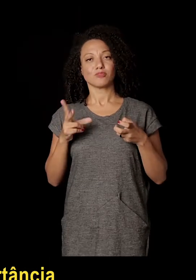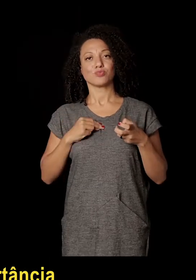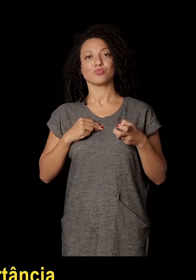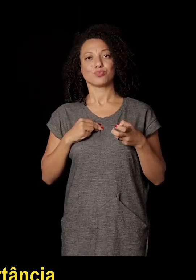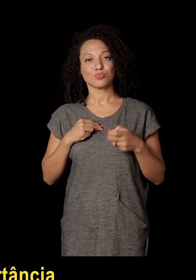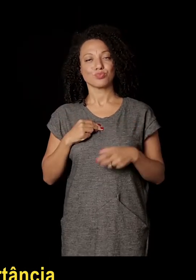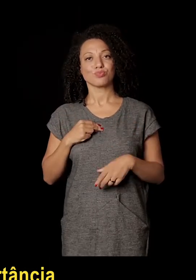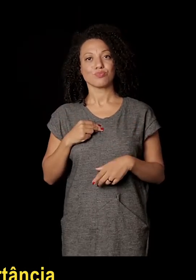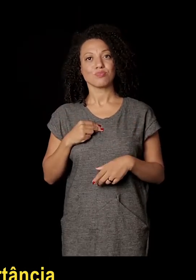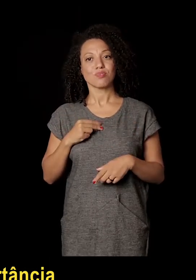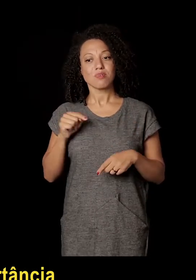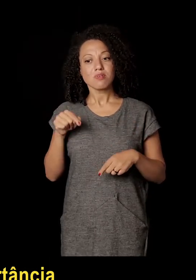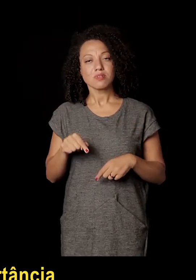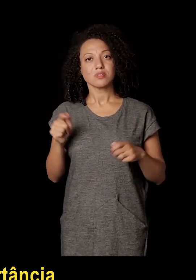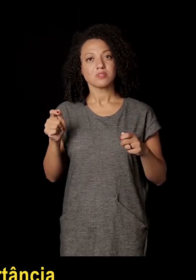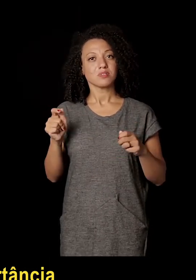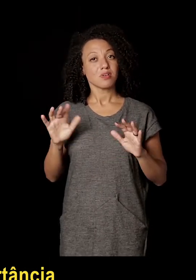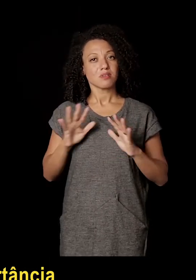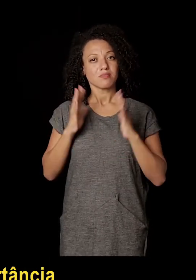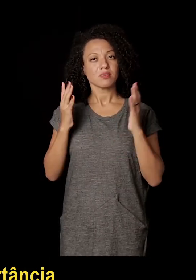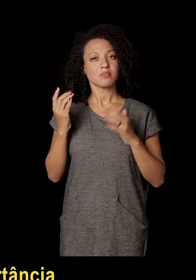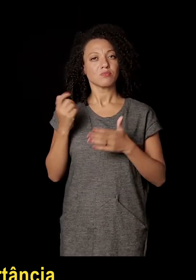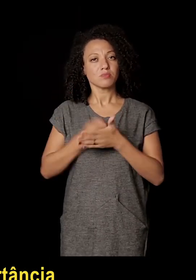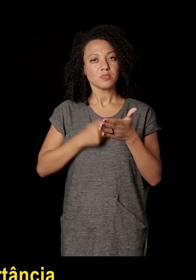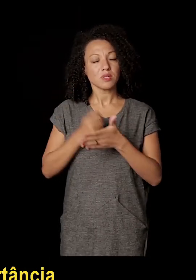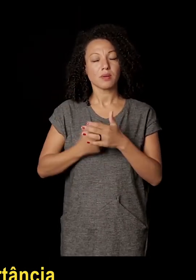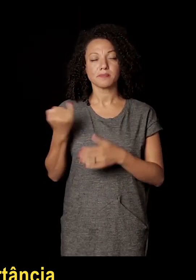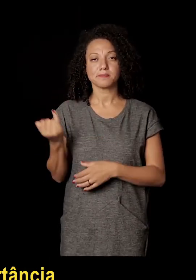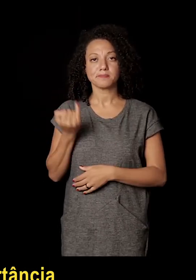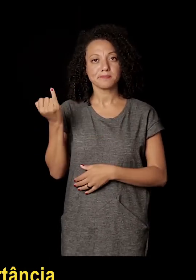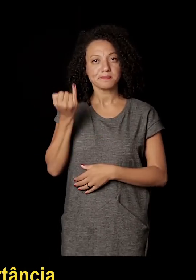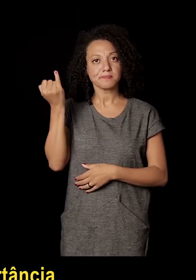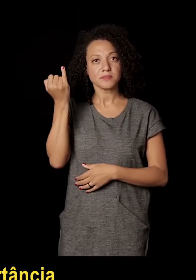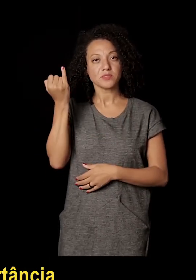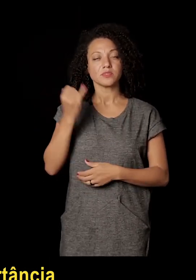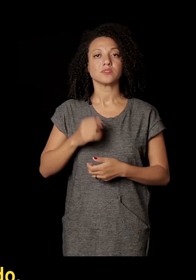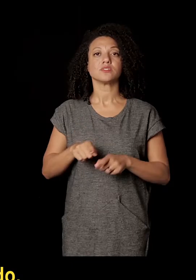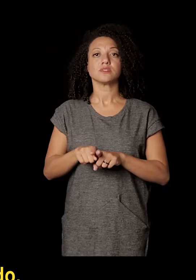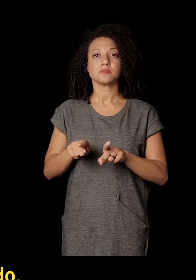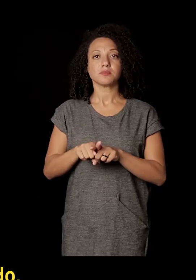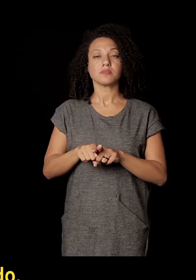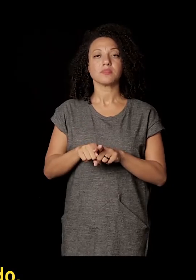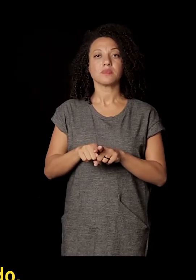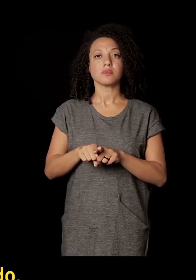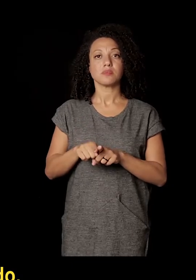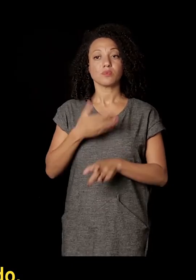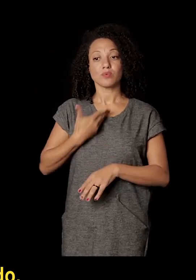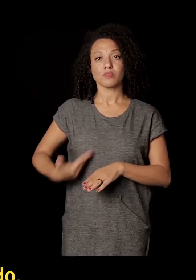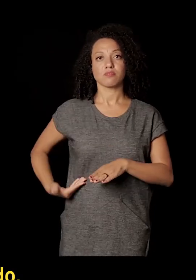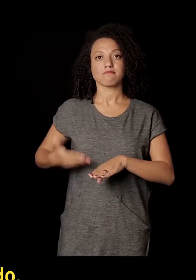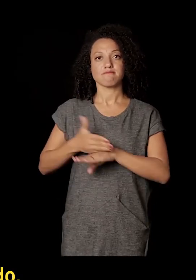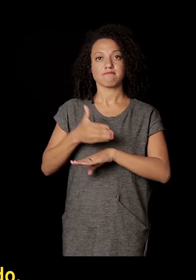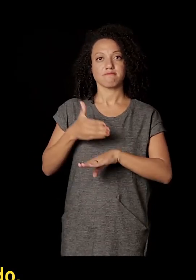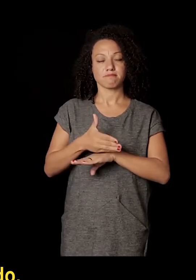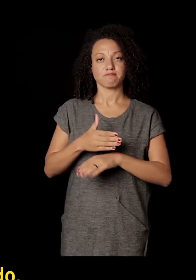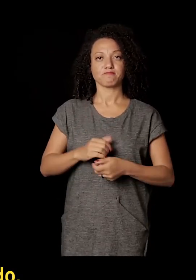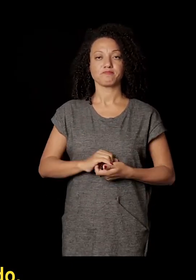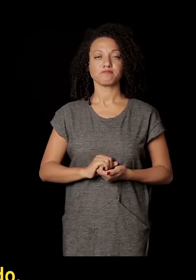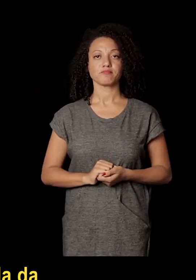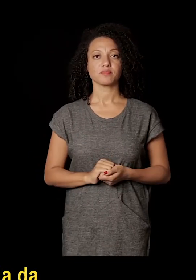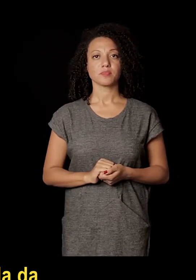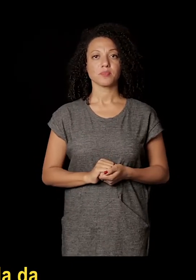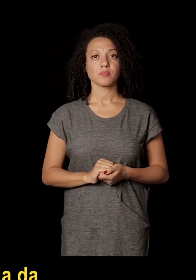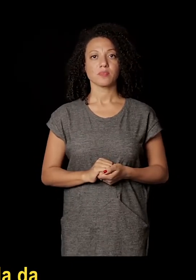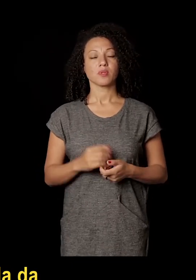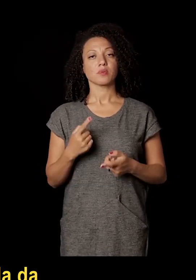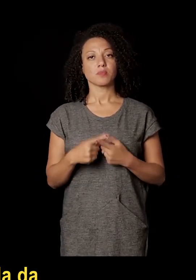importância dessa plataforma, dessa militância e a participação do Estado. Né? Quando houve